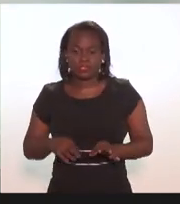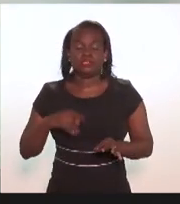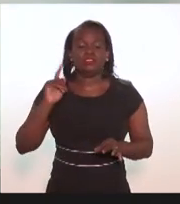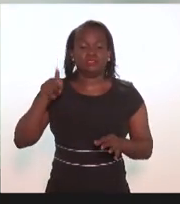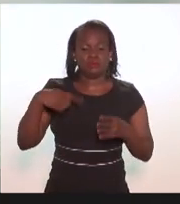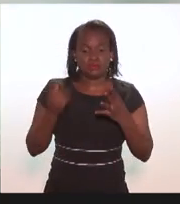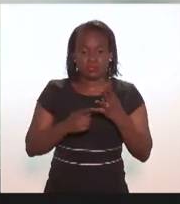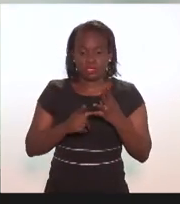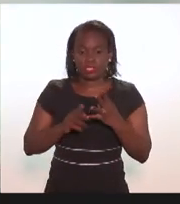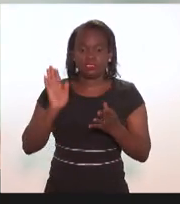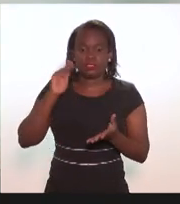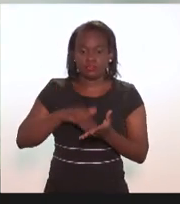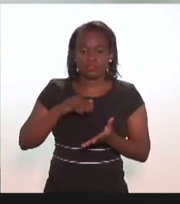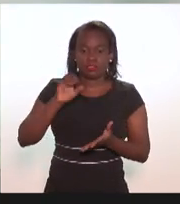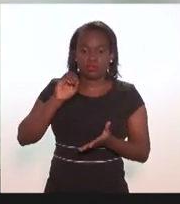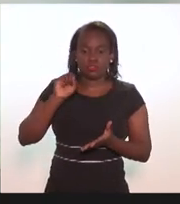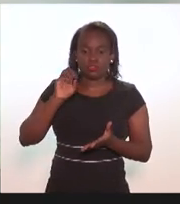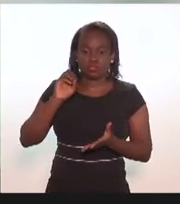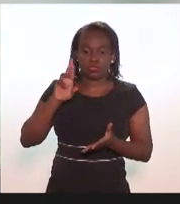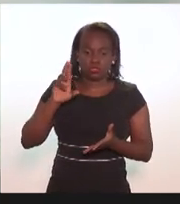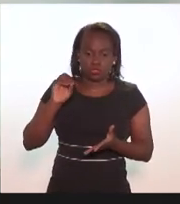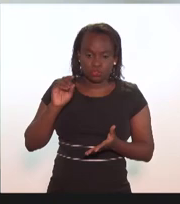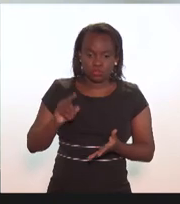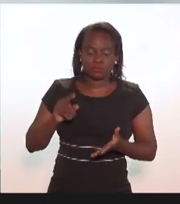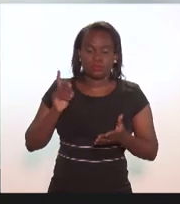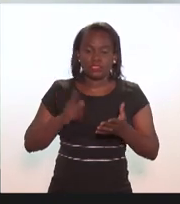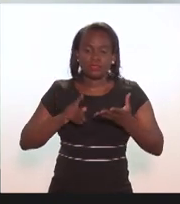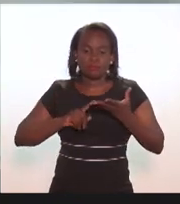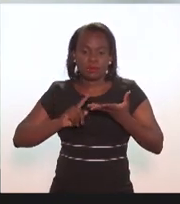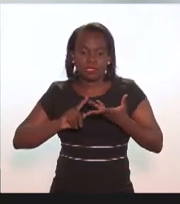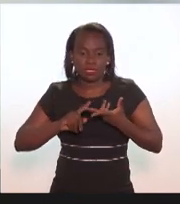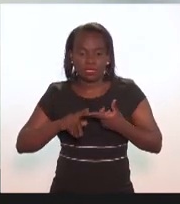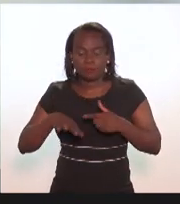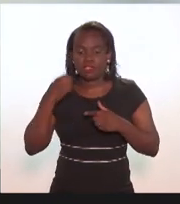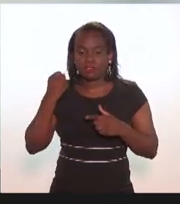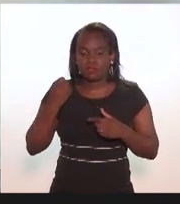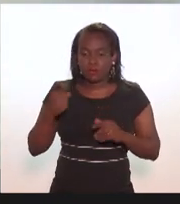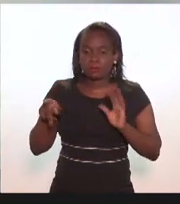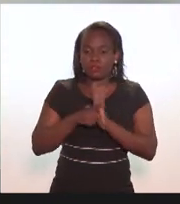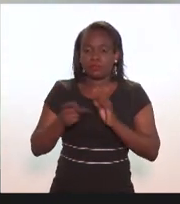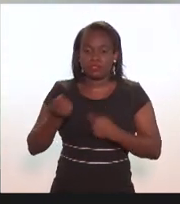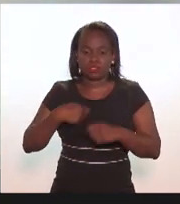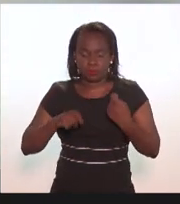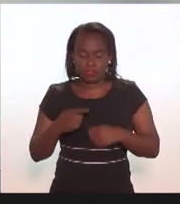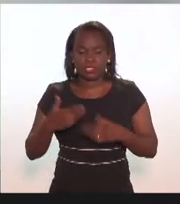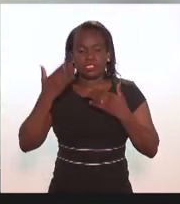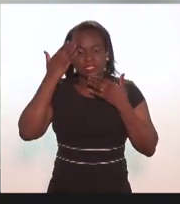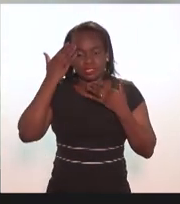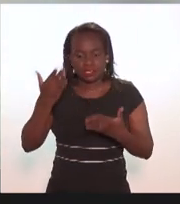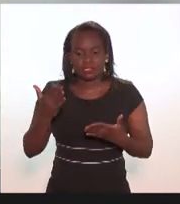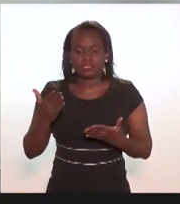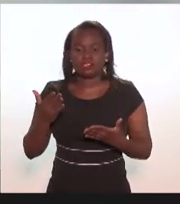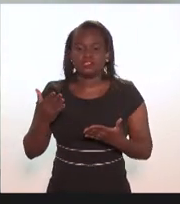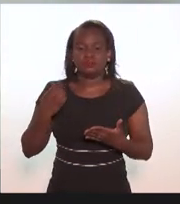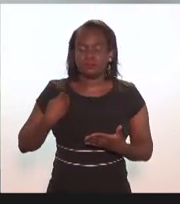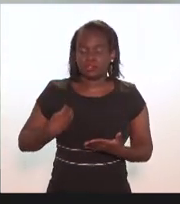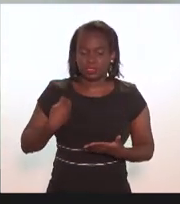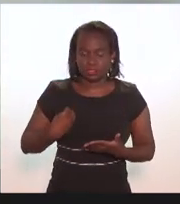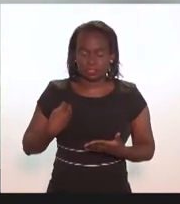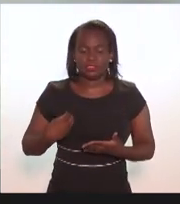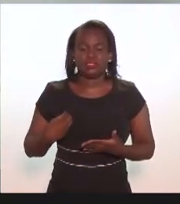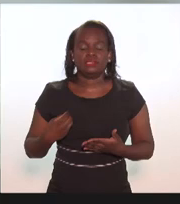e a quarta é sua, exatamente com aspectos mais fortes da economia. Agradecer a sua